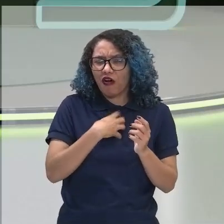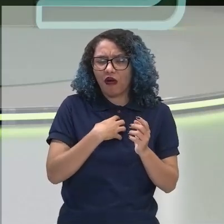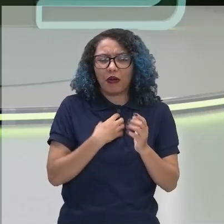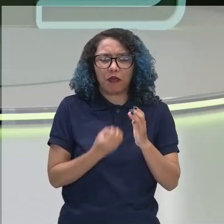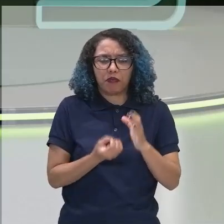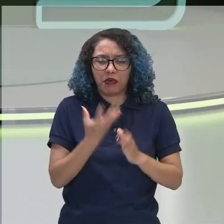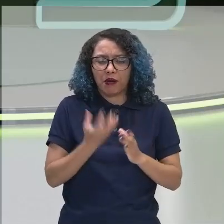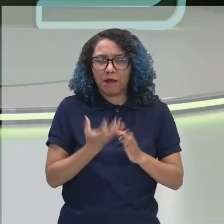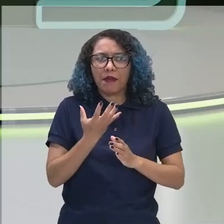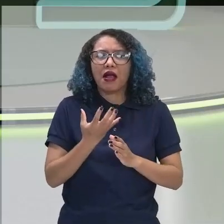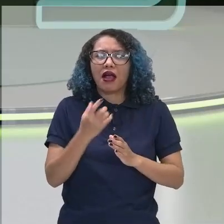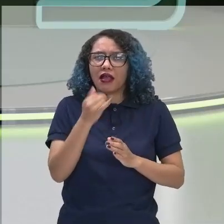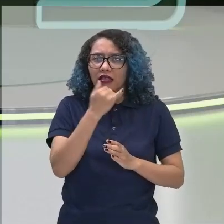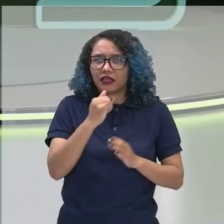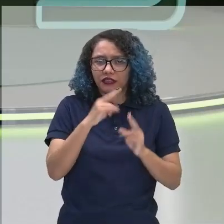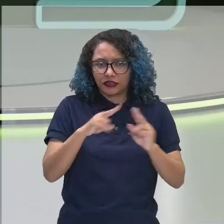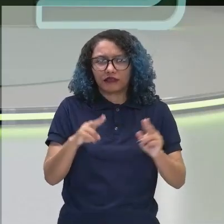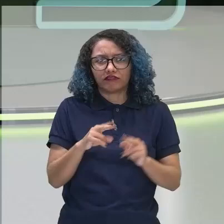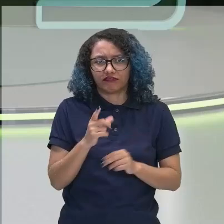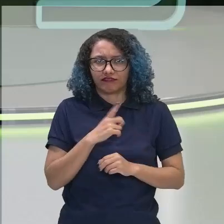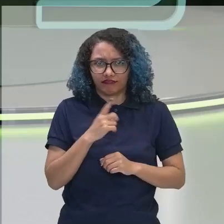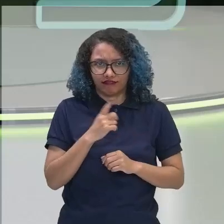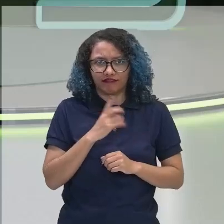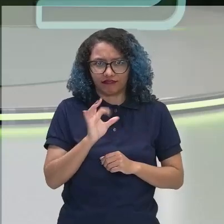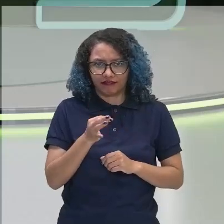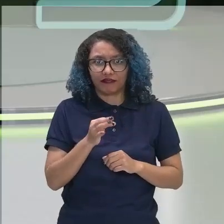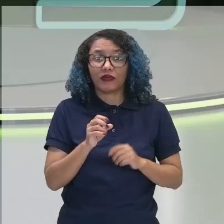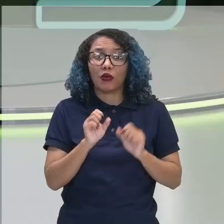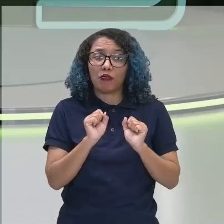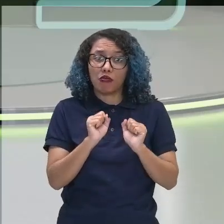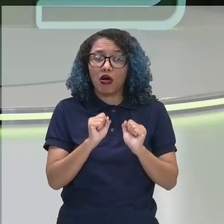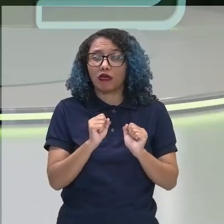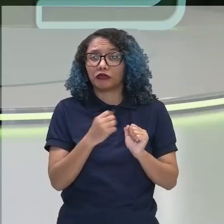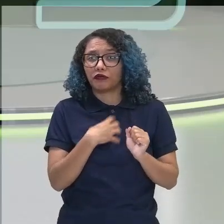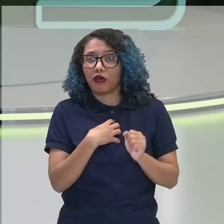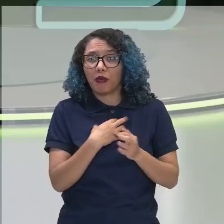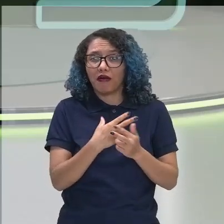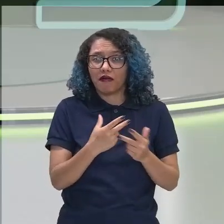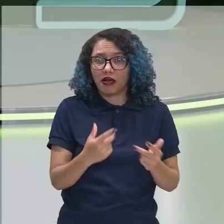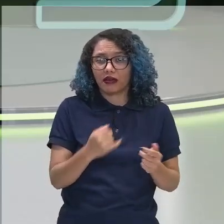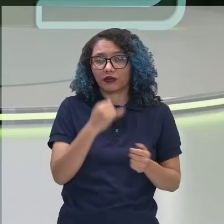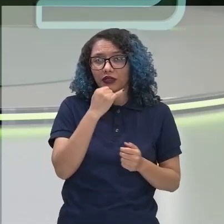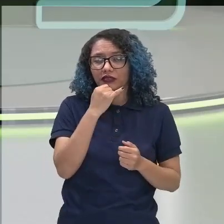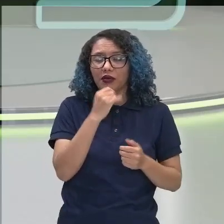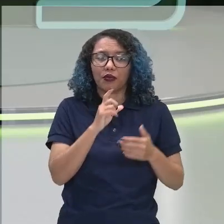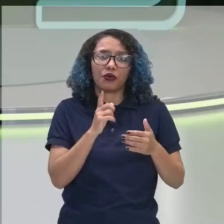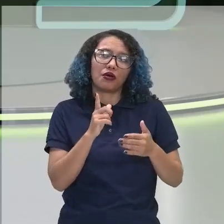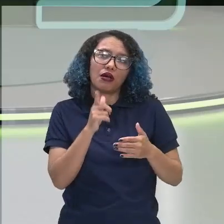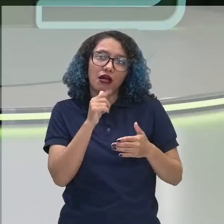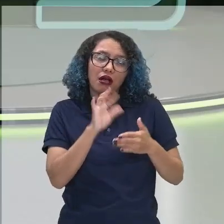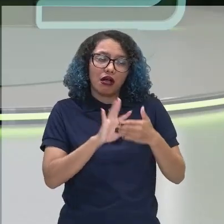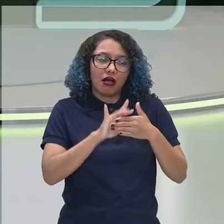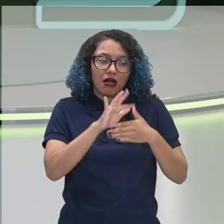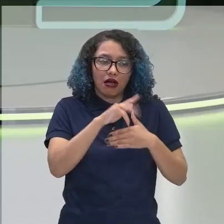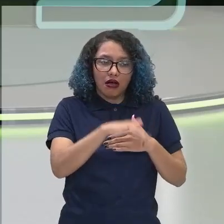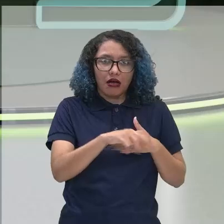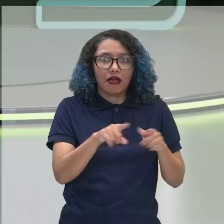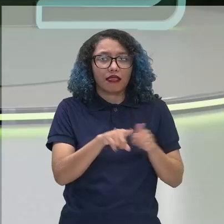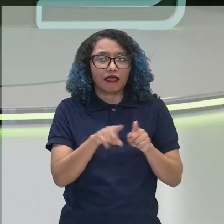nossa região, né? E ela pode acontecer de várias maneiras, pode ser através de hidrelétricas, pode ser através